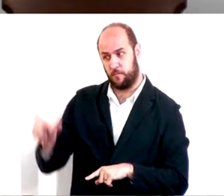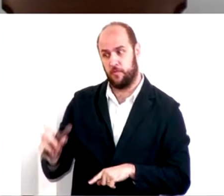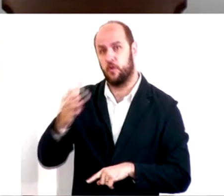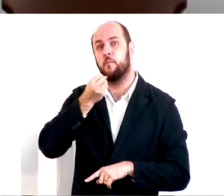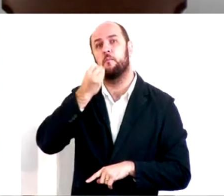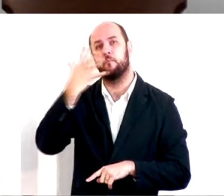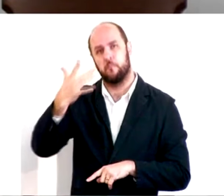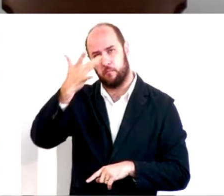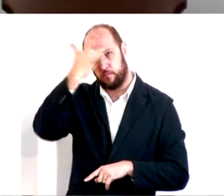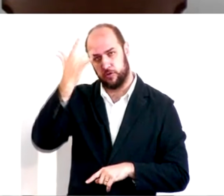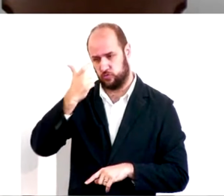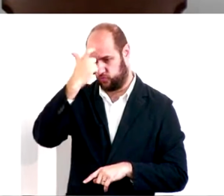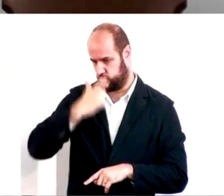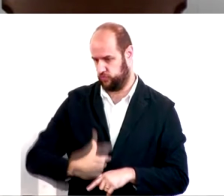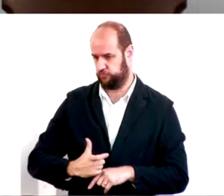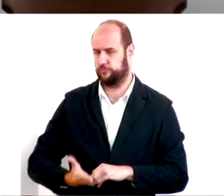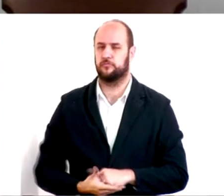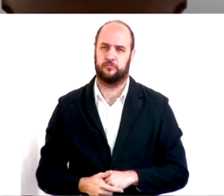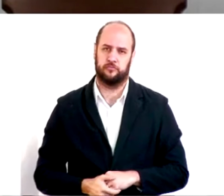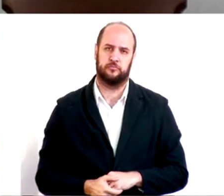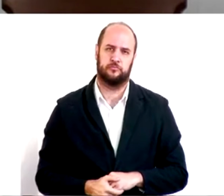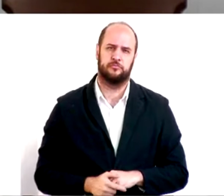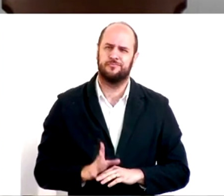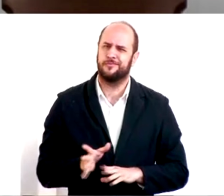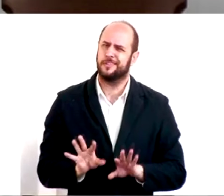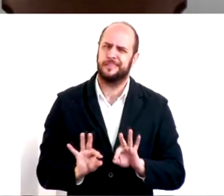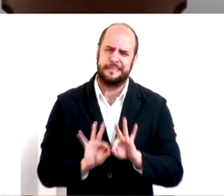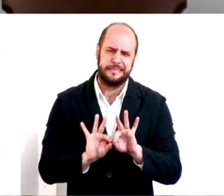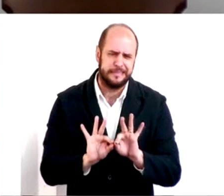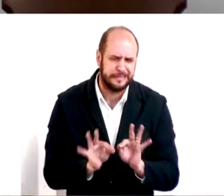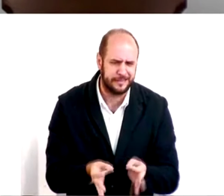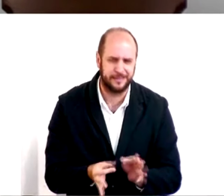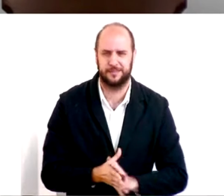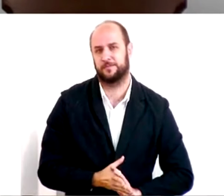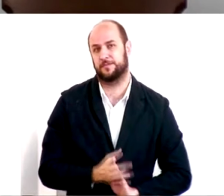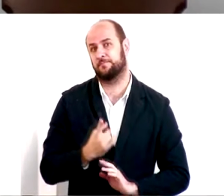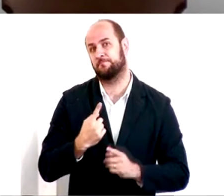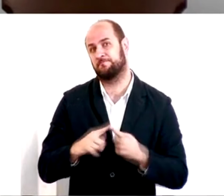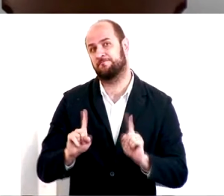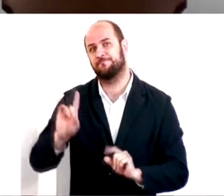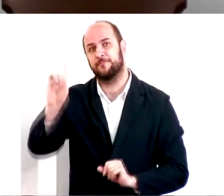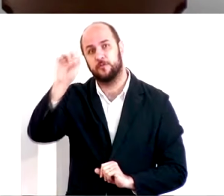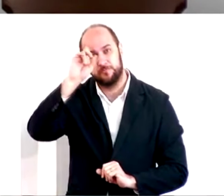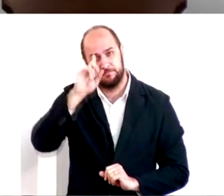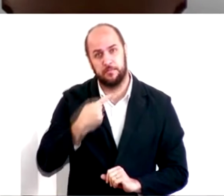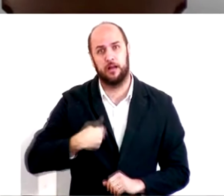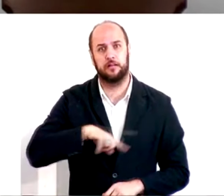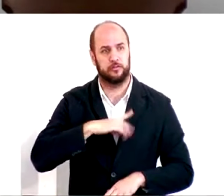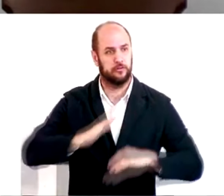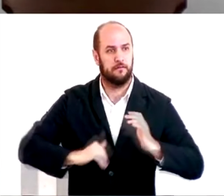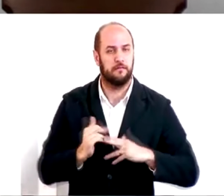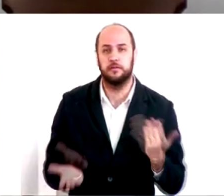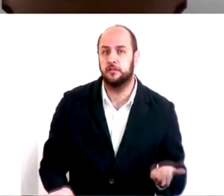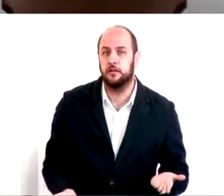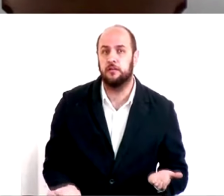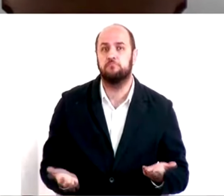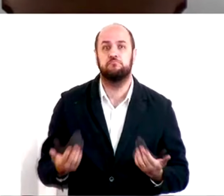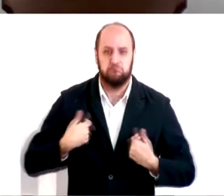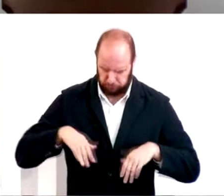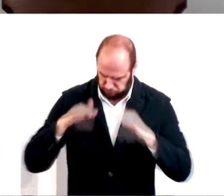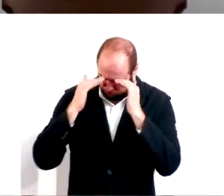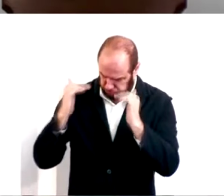cidadãos. Veja, é uma coisa simples, mas quando Deus manda a gente fazer as coisas, a gente